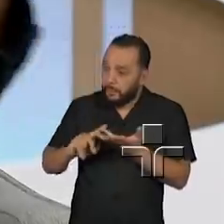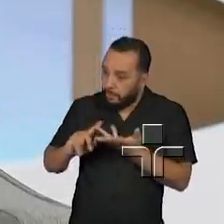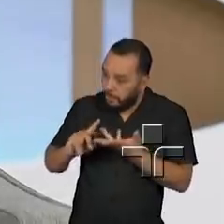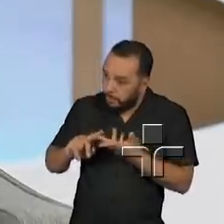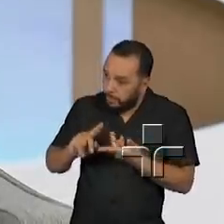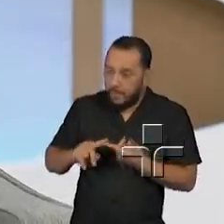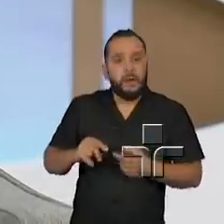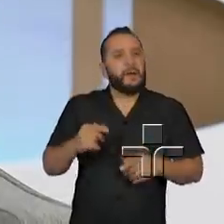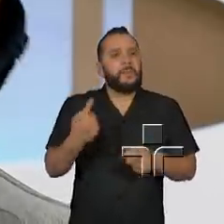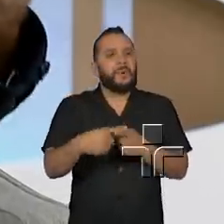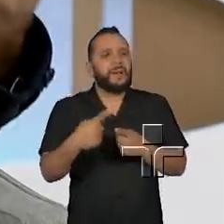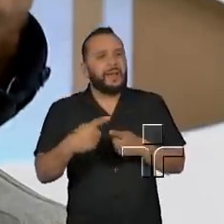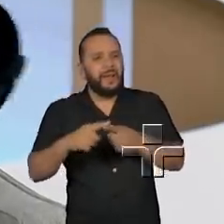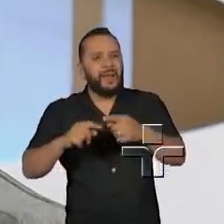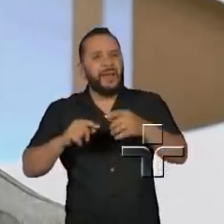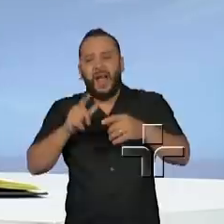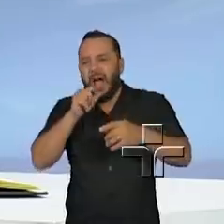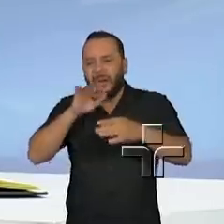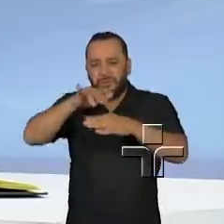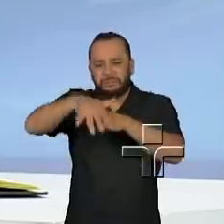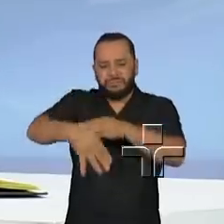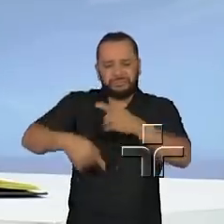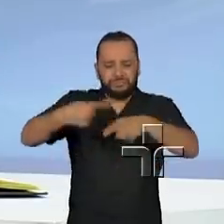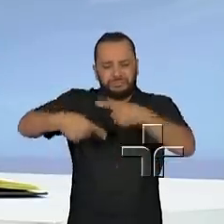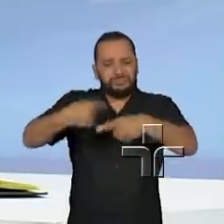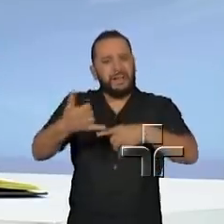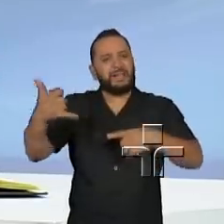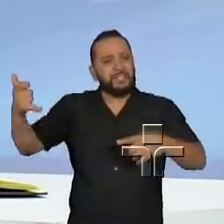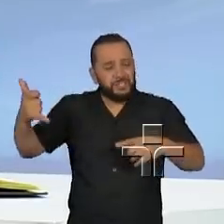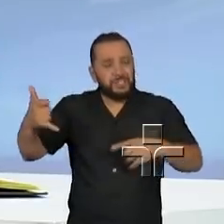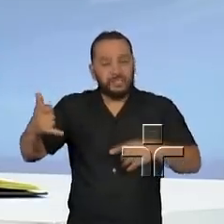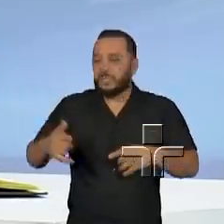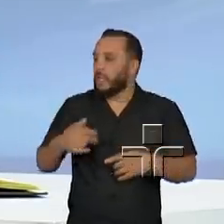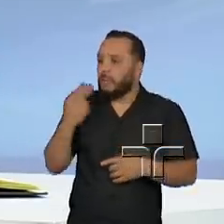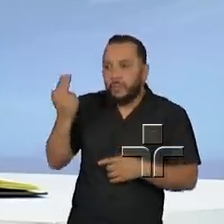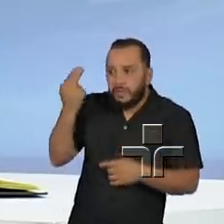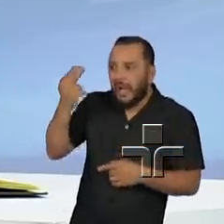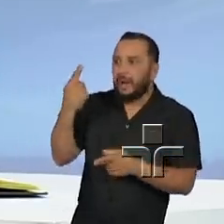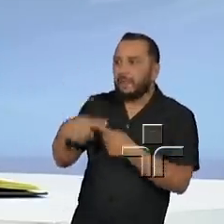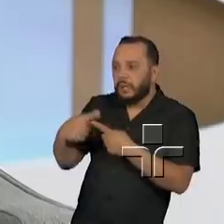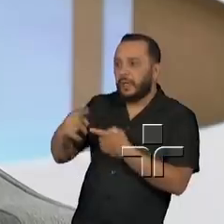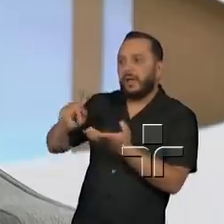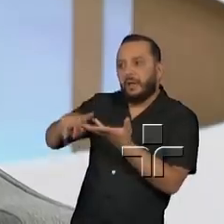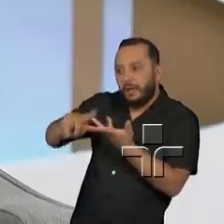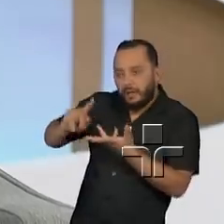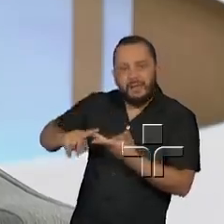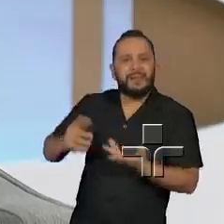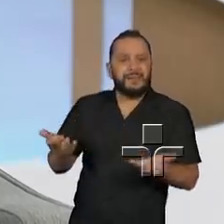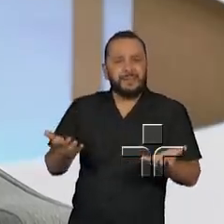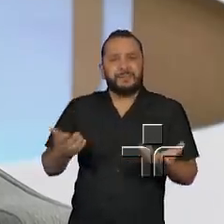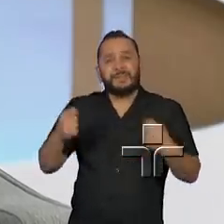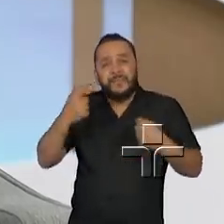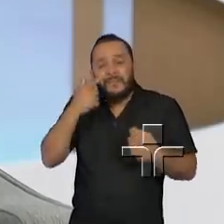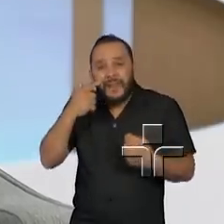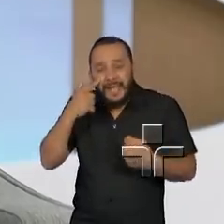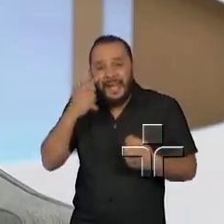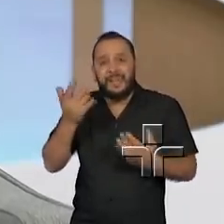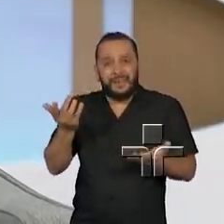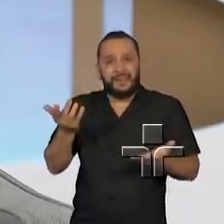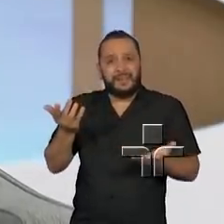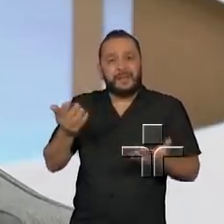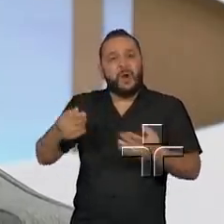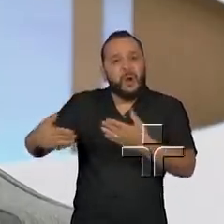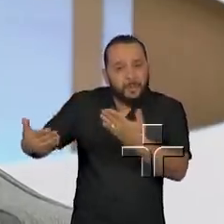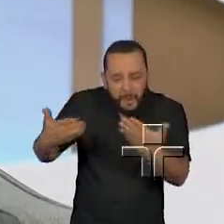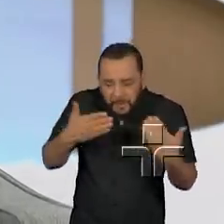daquilo. Qual é a alternativa? E nesse caso? E a solução, ela meio que é caso a caso. O futuro da distribuição de energia é você não ter que gerar